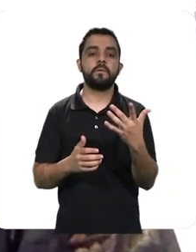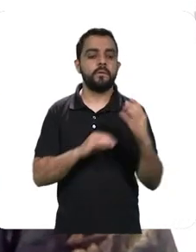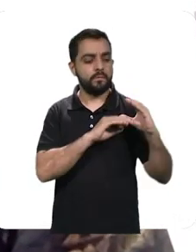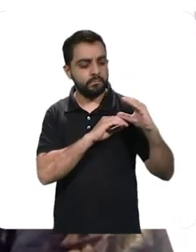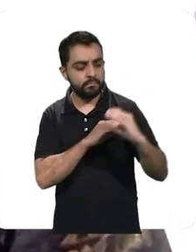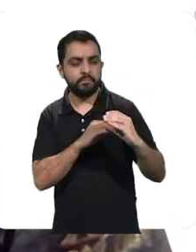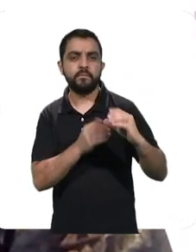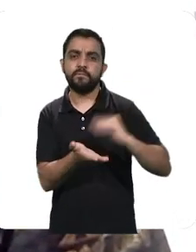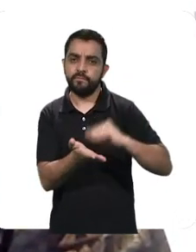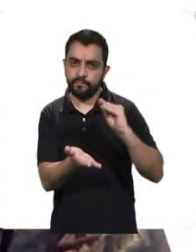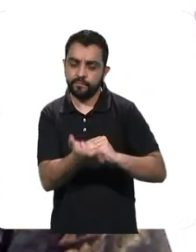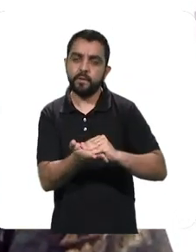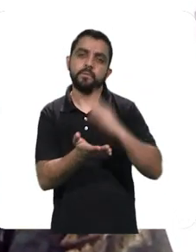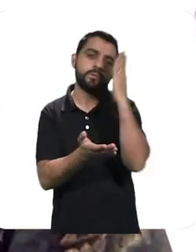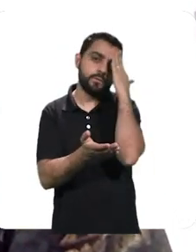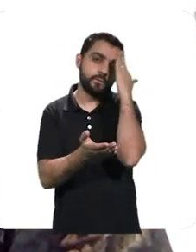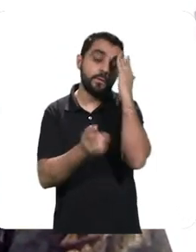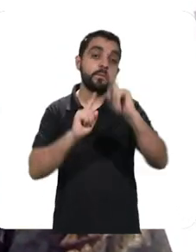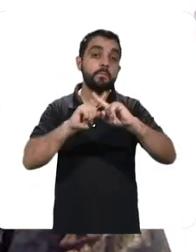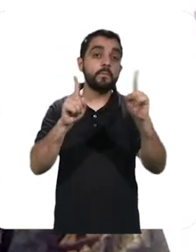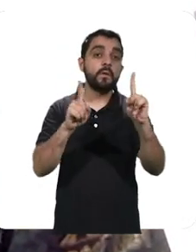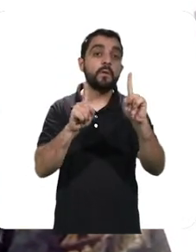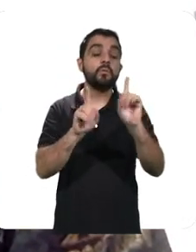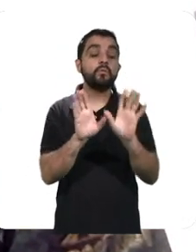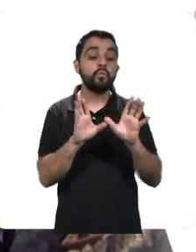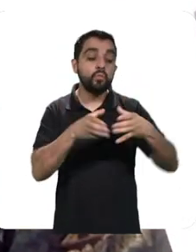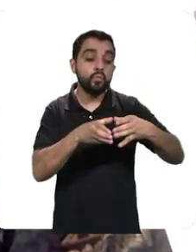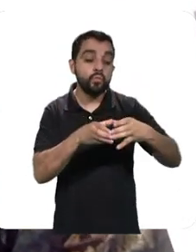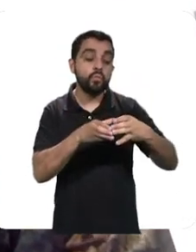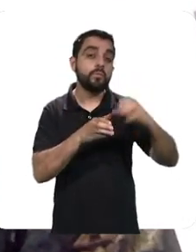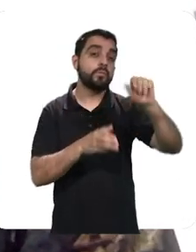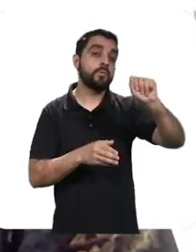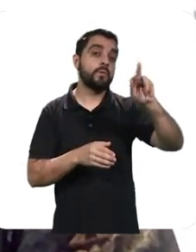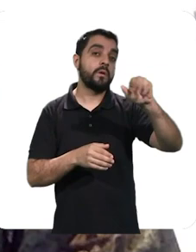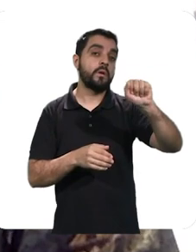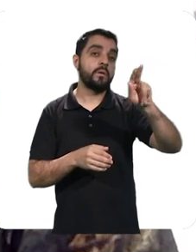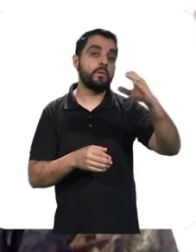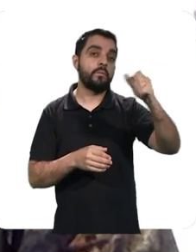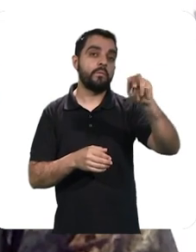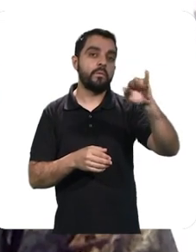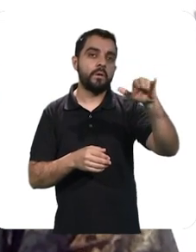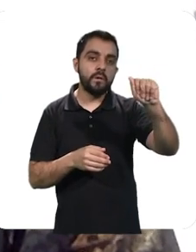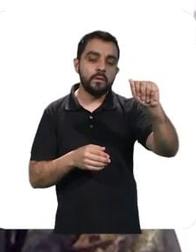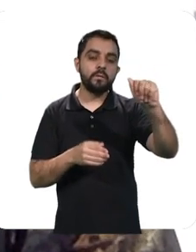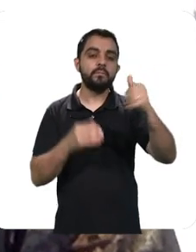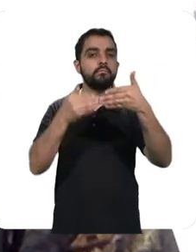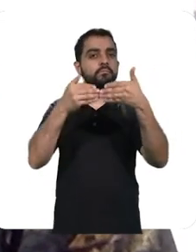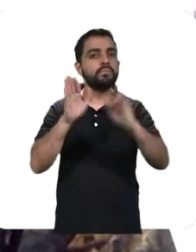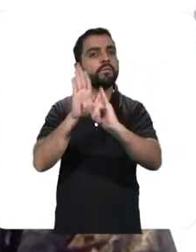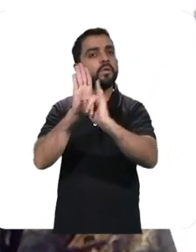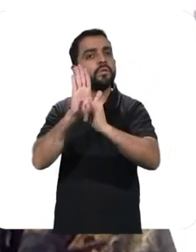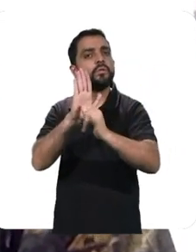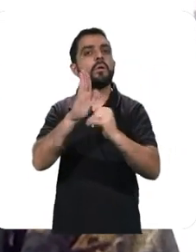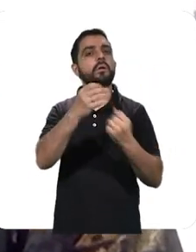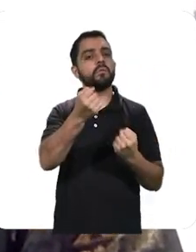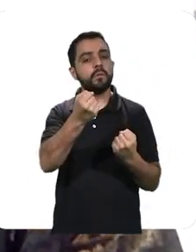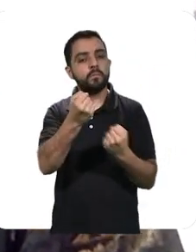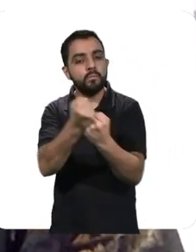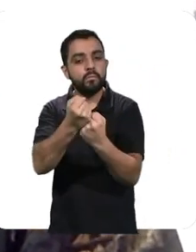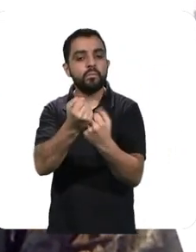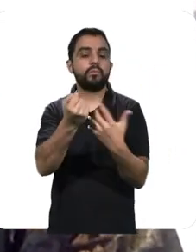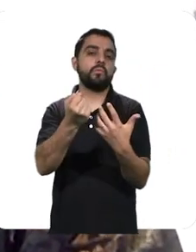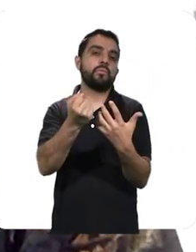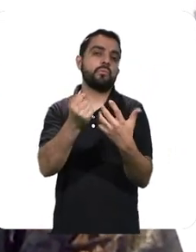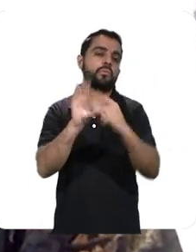a Fundação Araucária lançou alguns editais de apoio